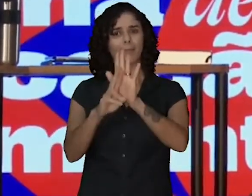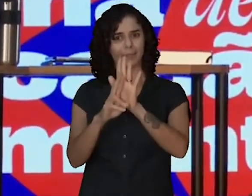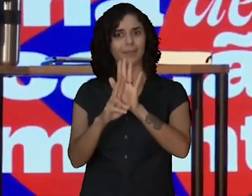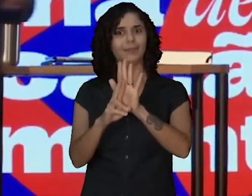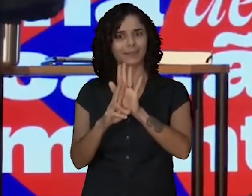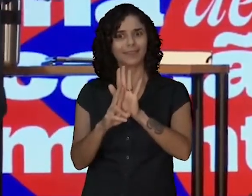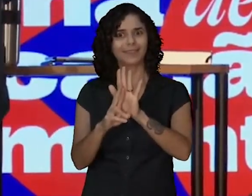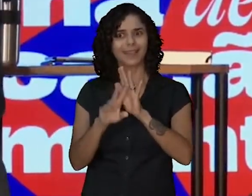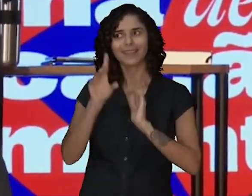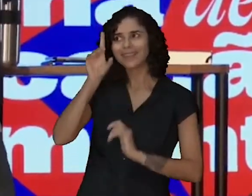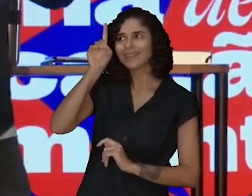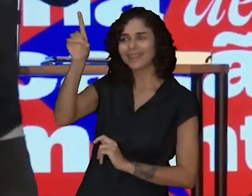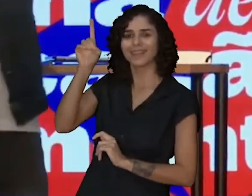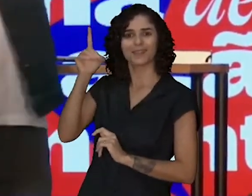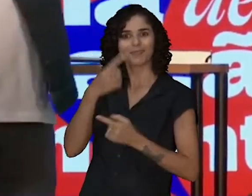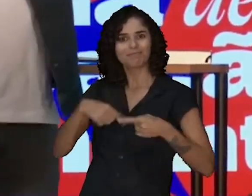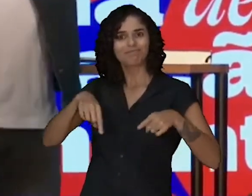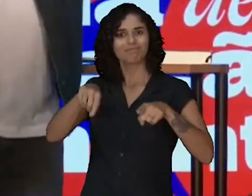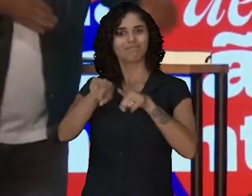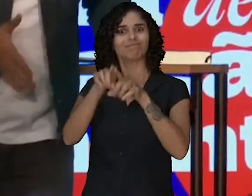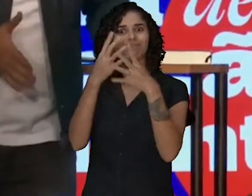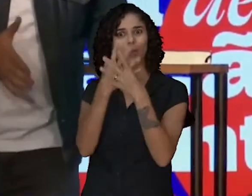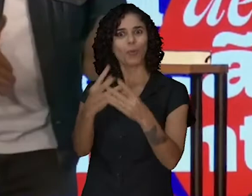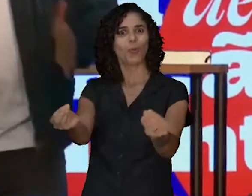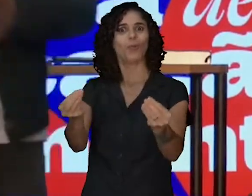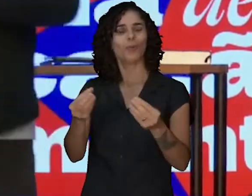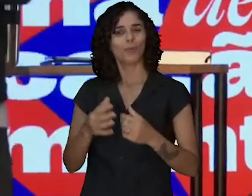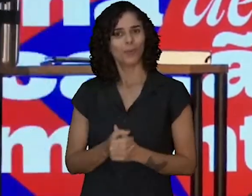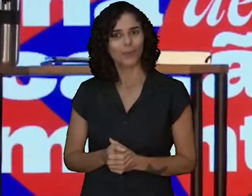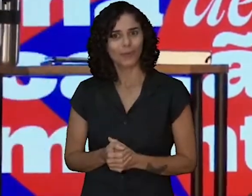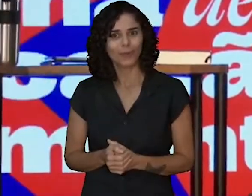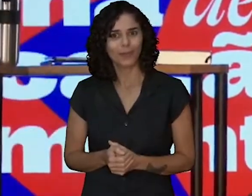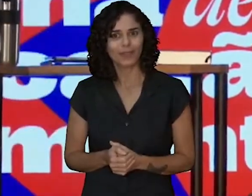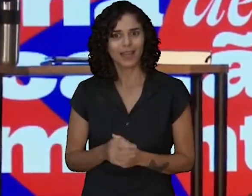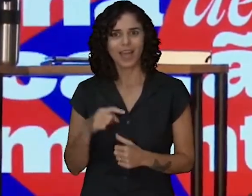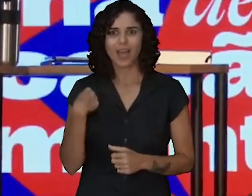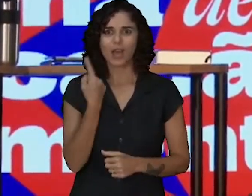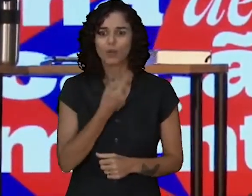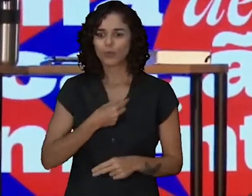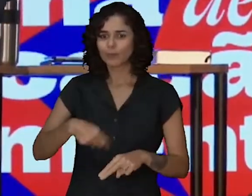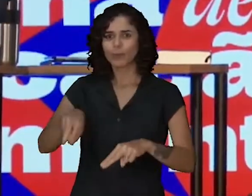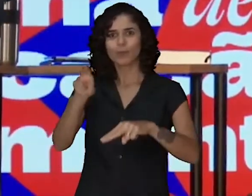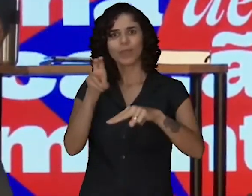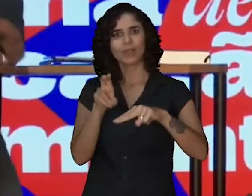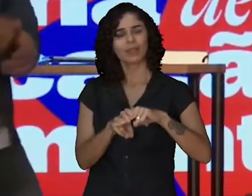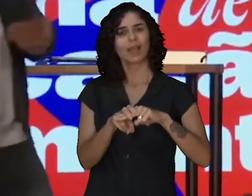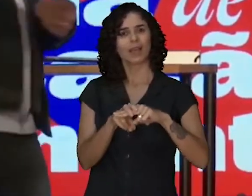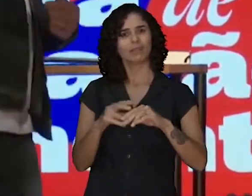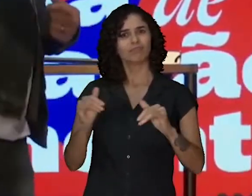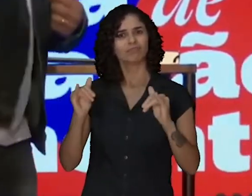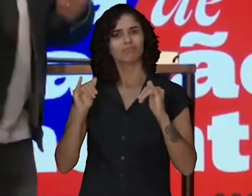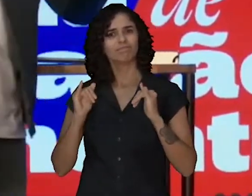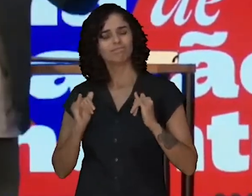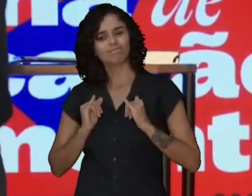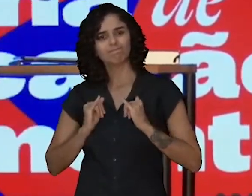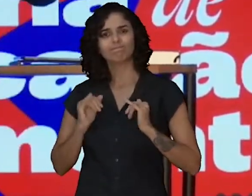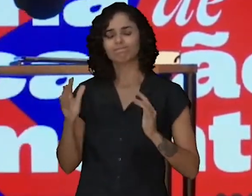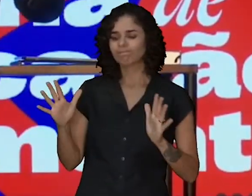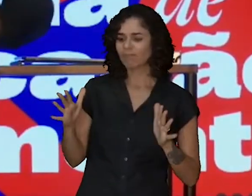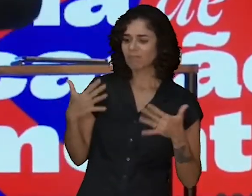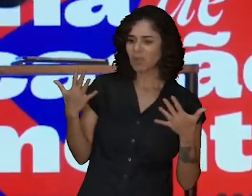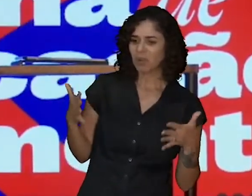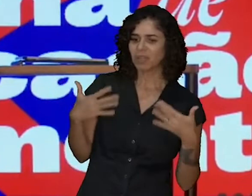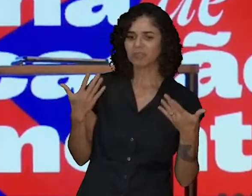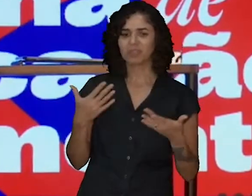a Bíblia, e daí a gente vai ficar sentado, recebendo alguma informação, sendo encorajado aqui e ali,